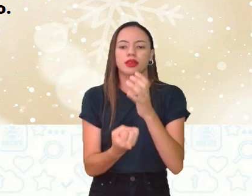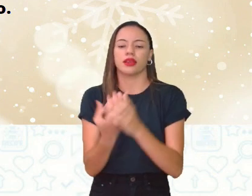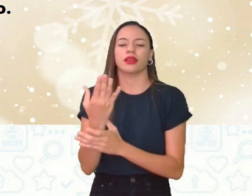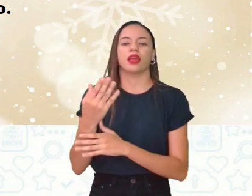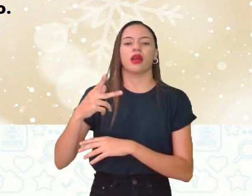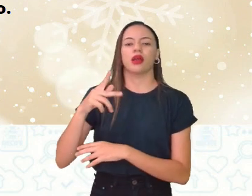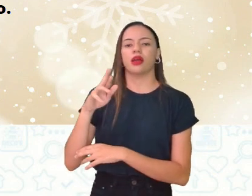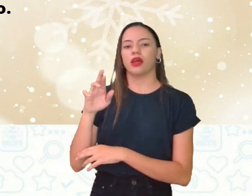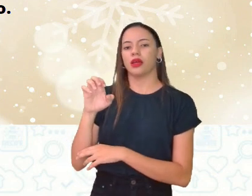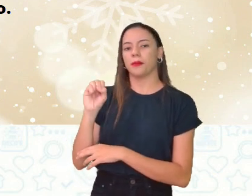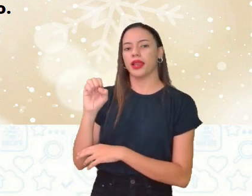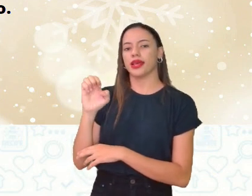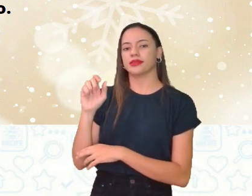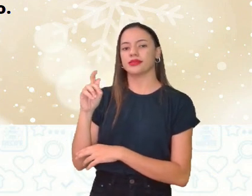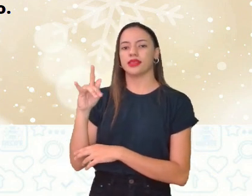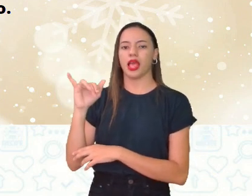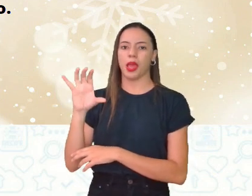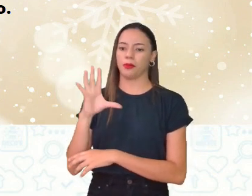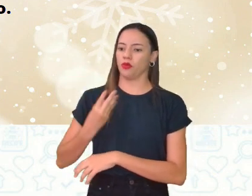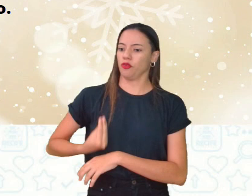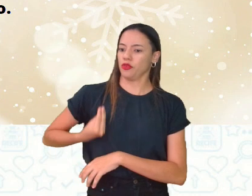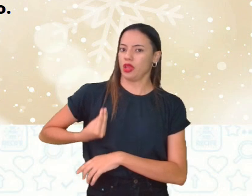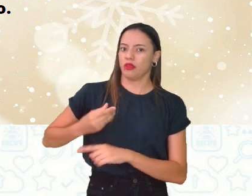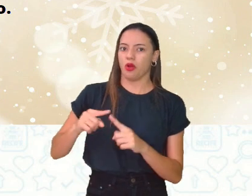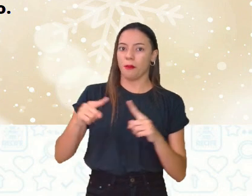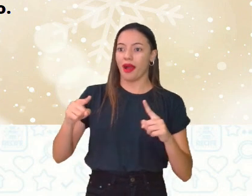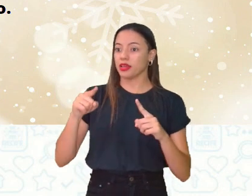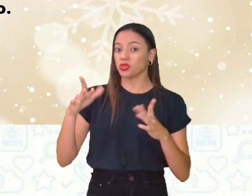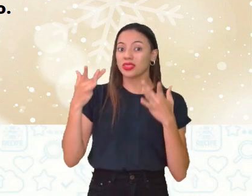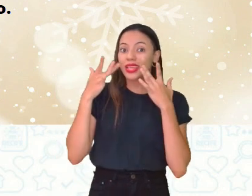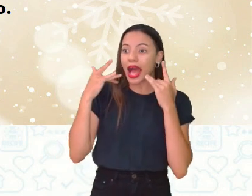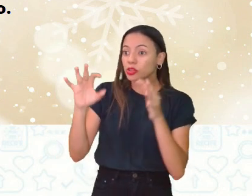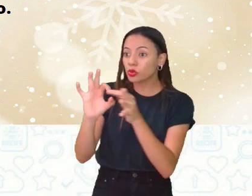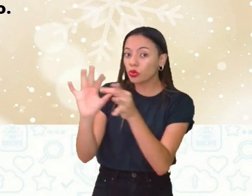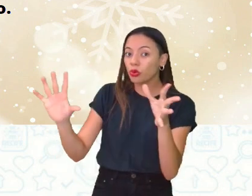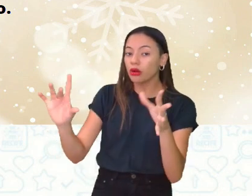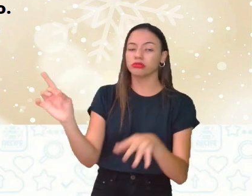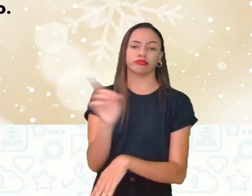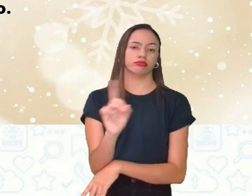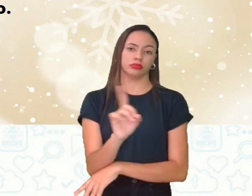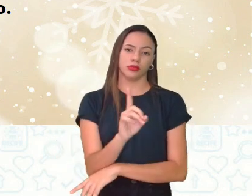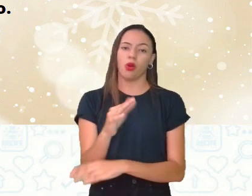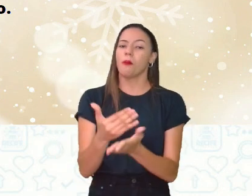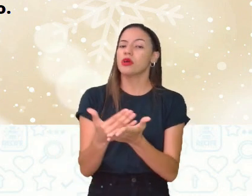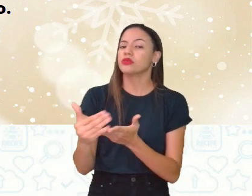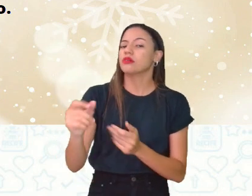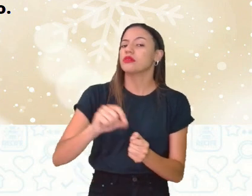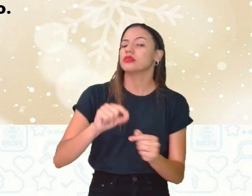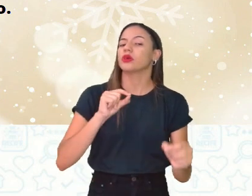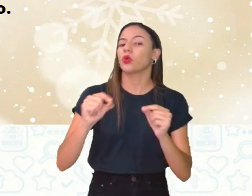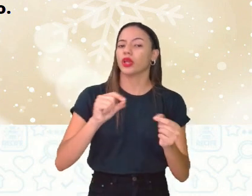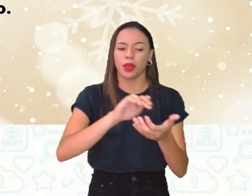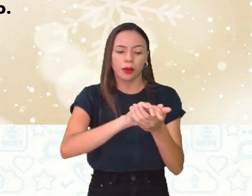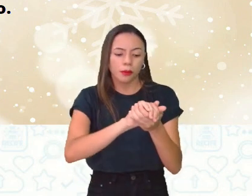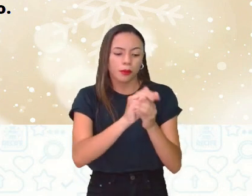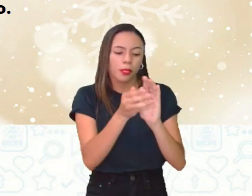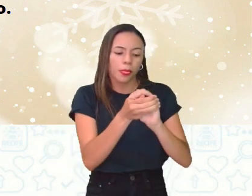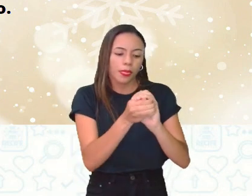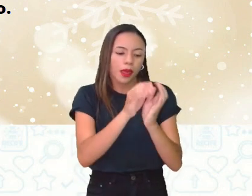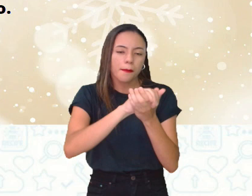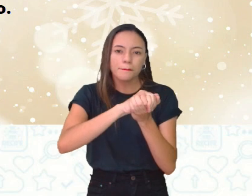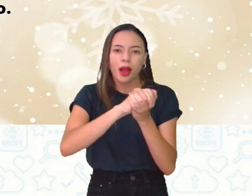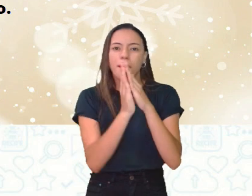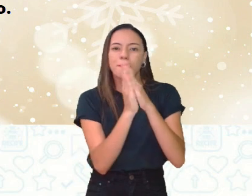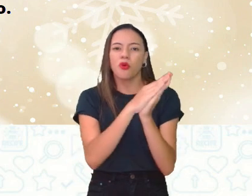à disposição dele o tempo todo para fazer o teatro, ele começou a fazer os bonecos de barro, e a partir daí ele criou os